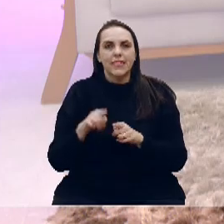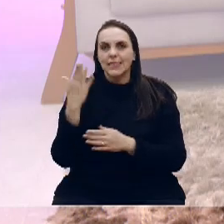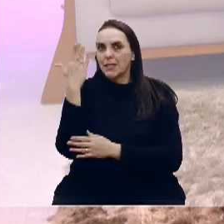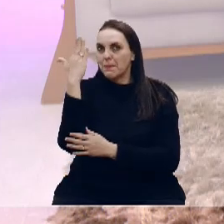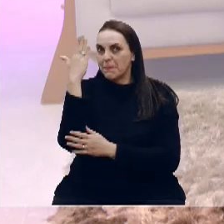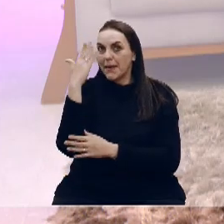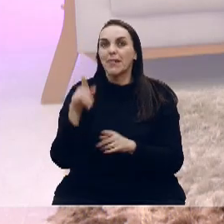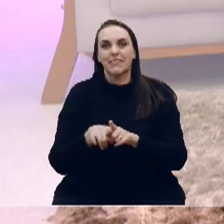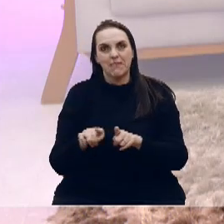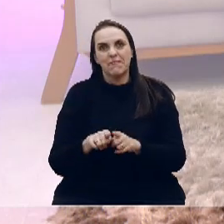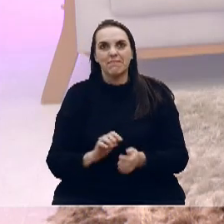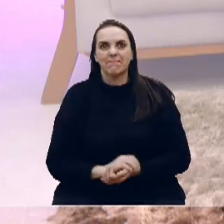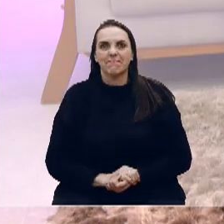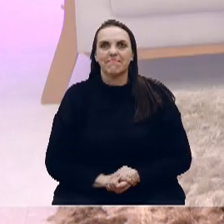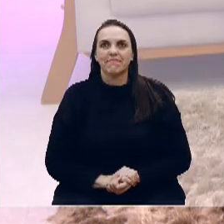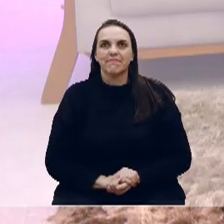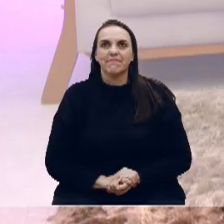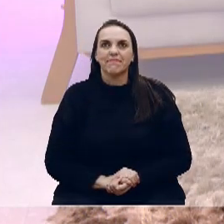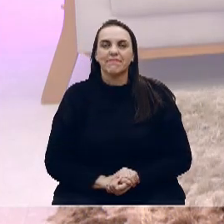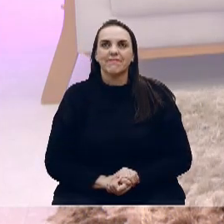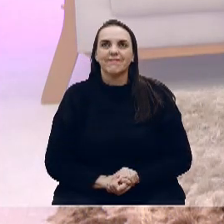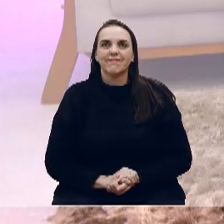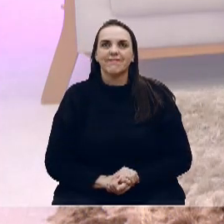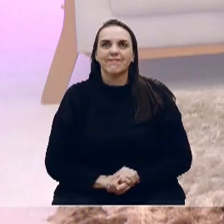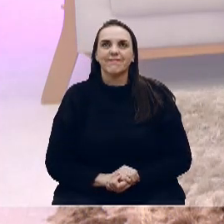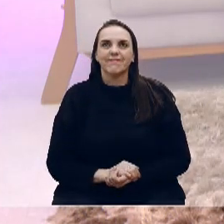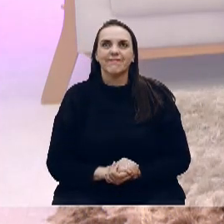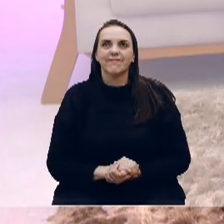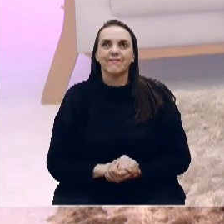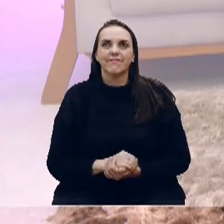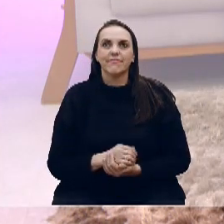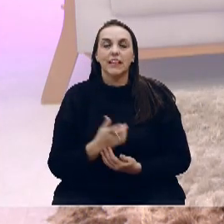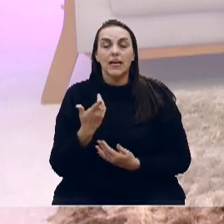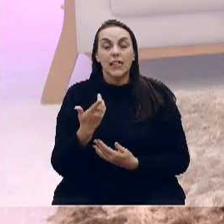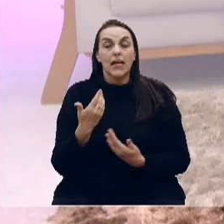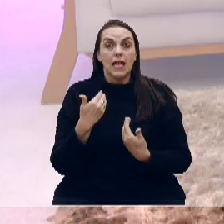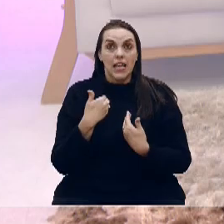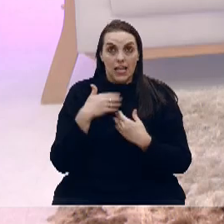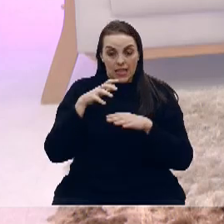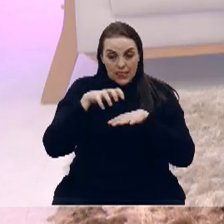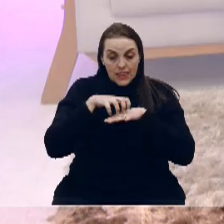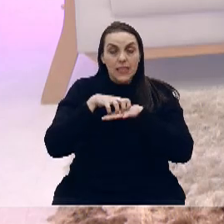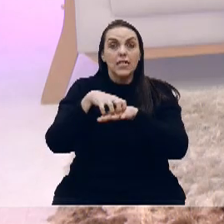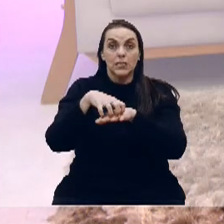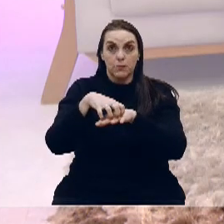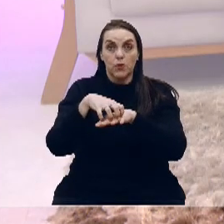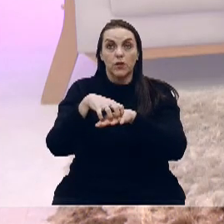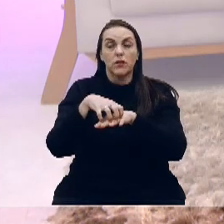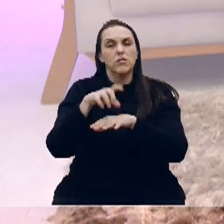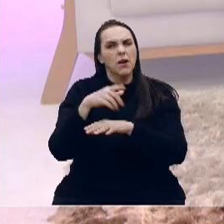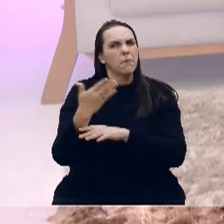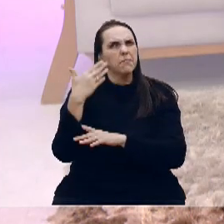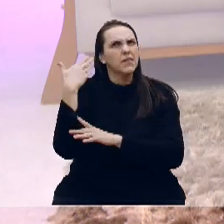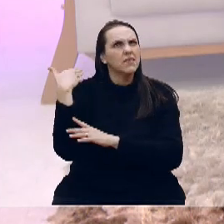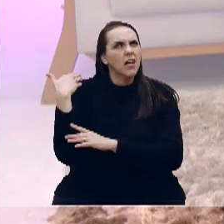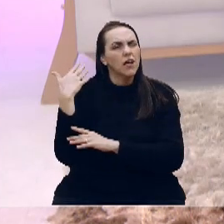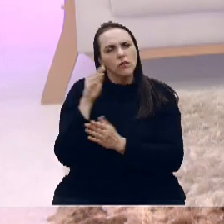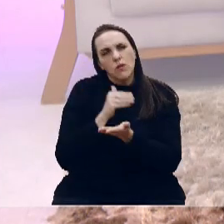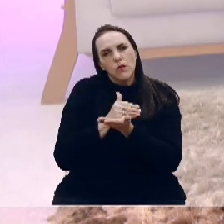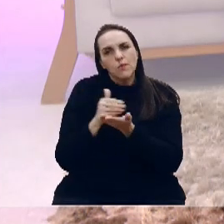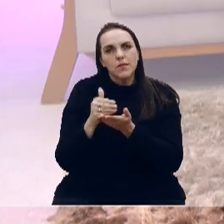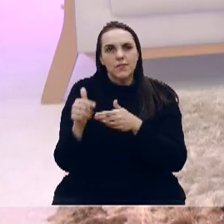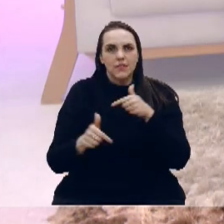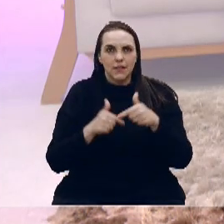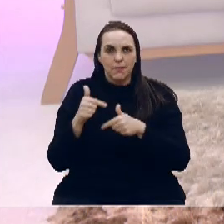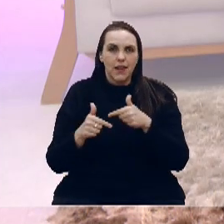tal. Sim, que é bom. A gente dá valor. Na parte do transporte ali, há um tempo atrás, logo que eu comecei,